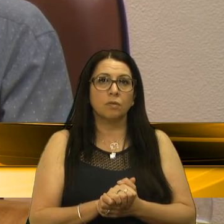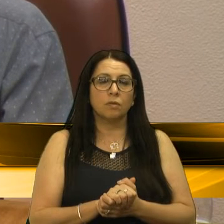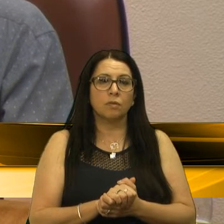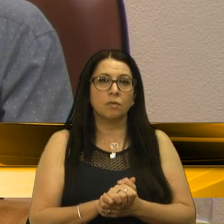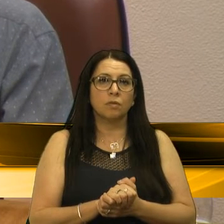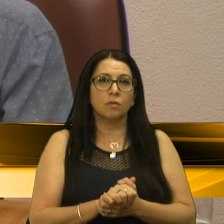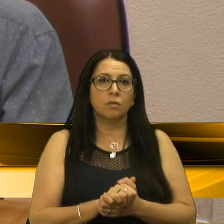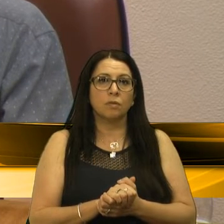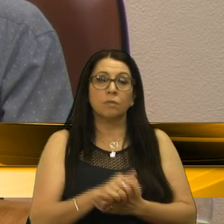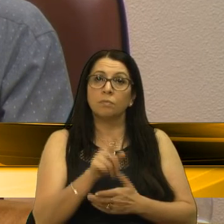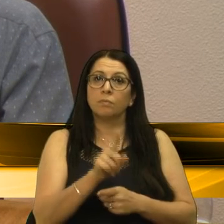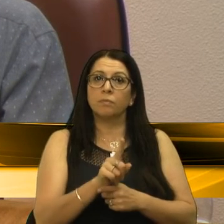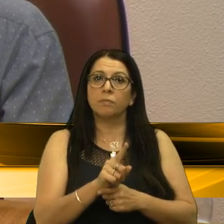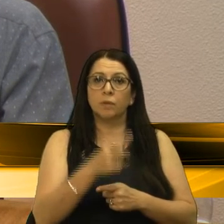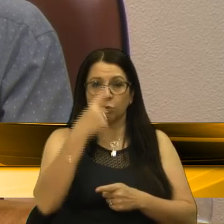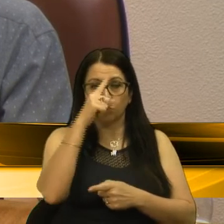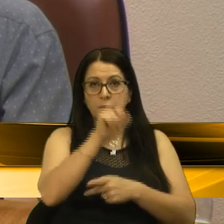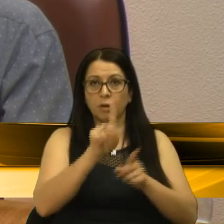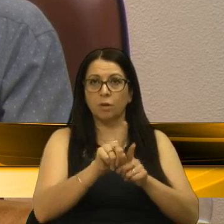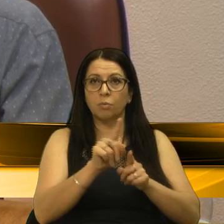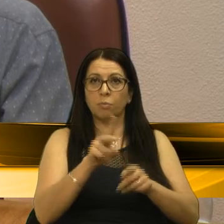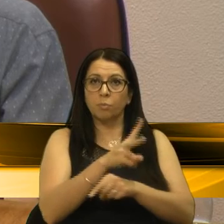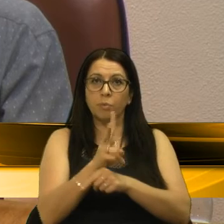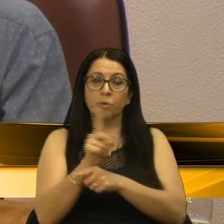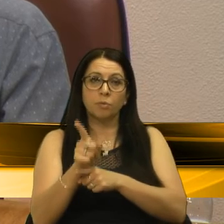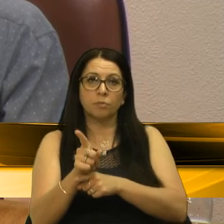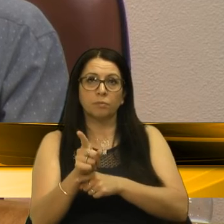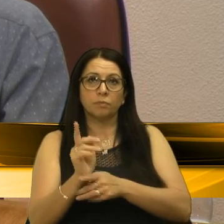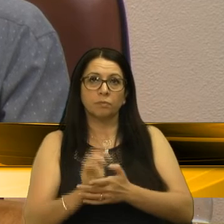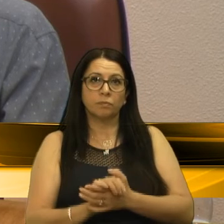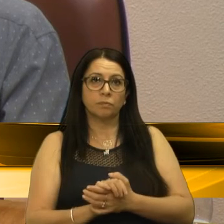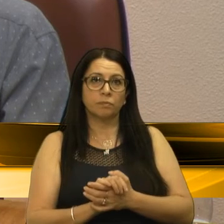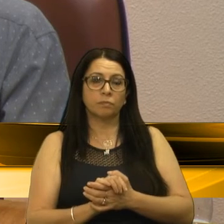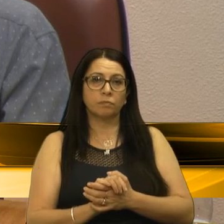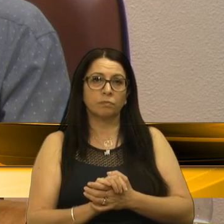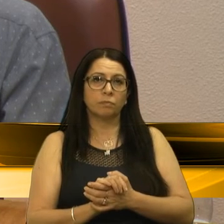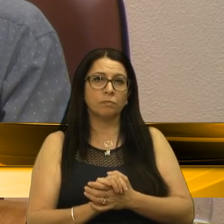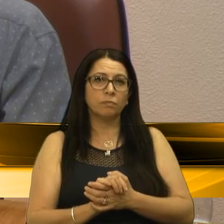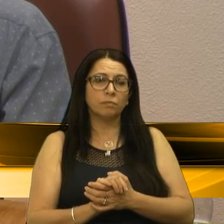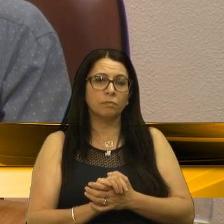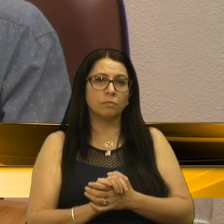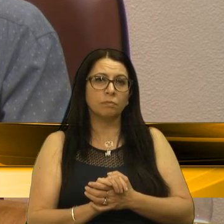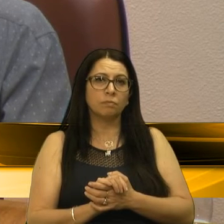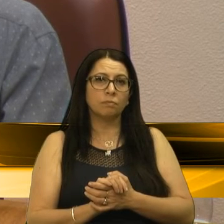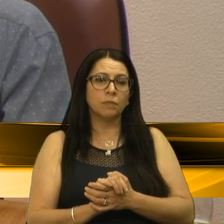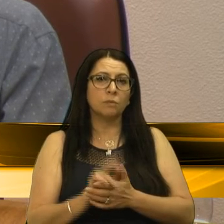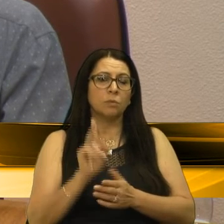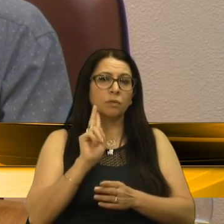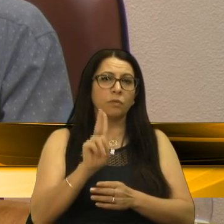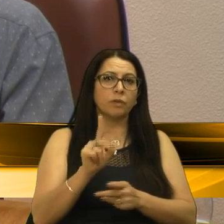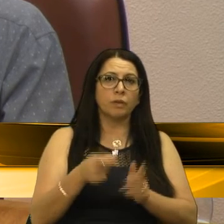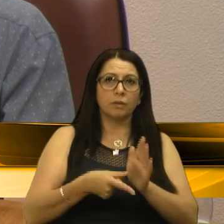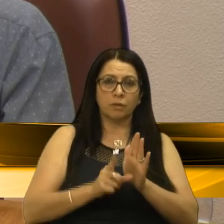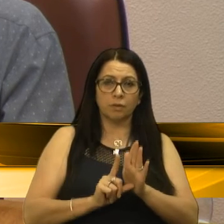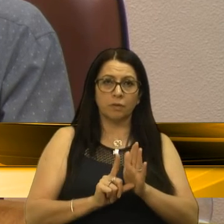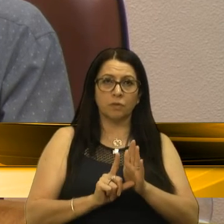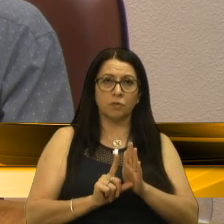pleito autoral busca, em apertada síntese